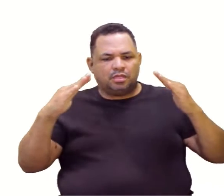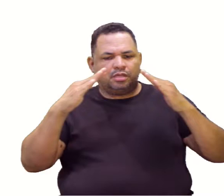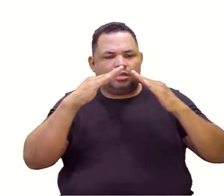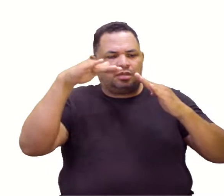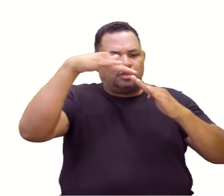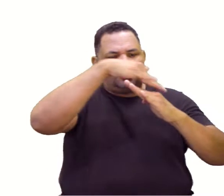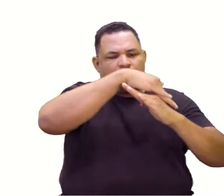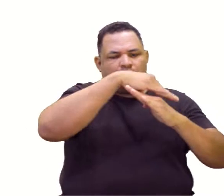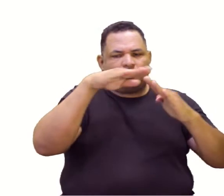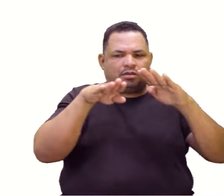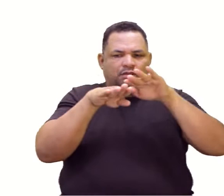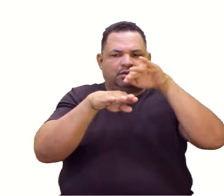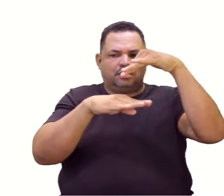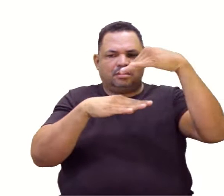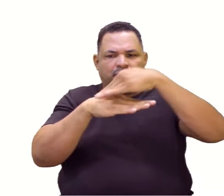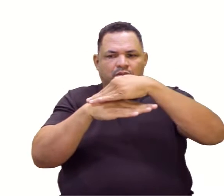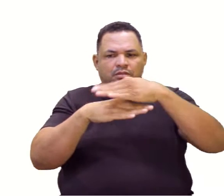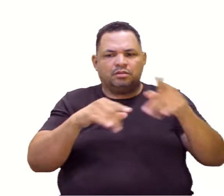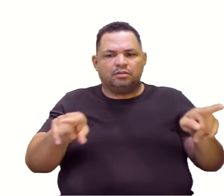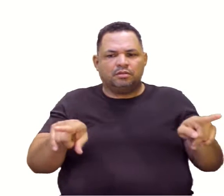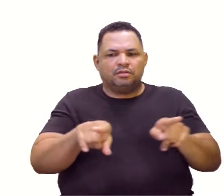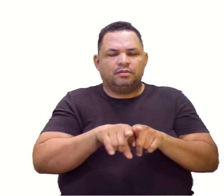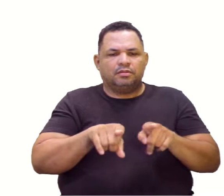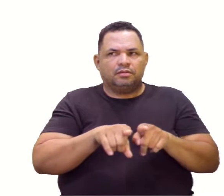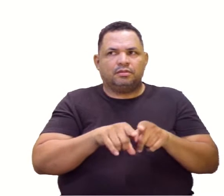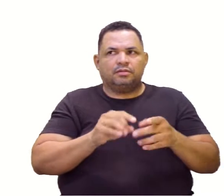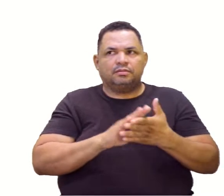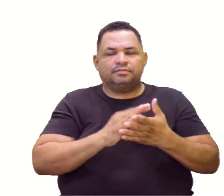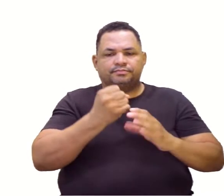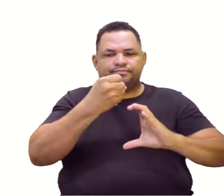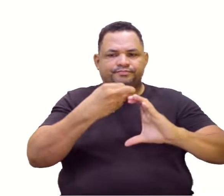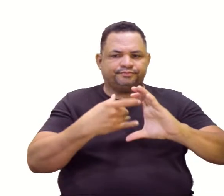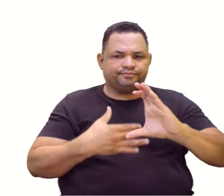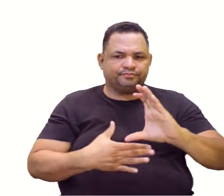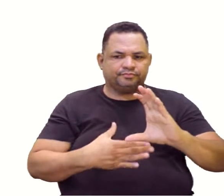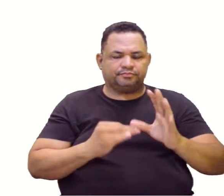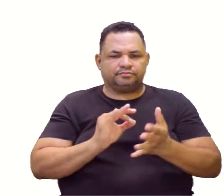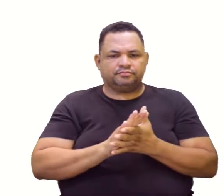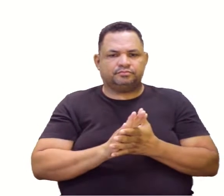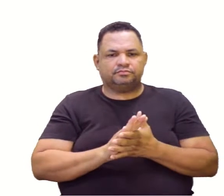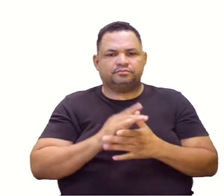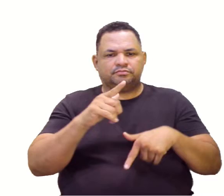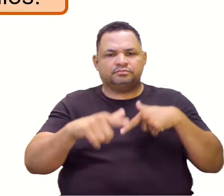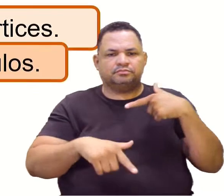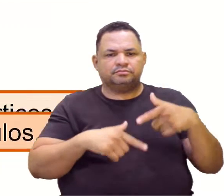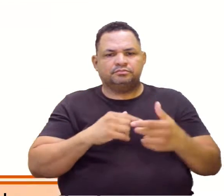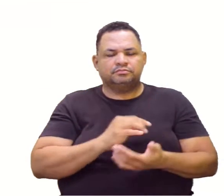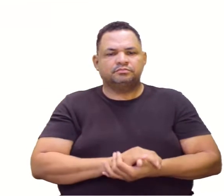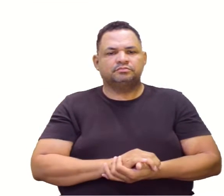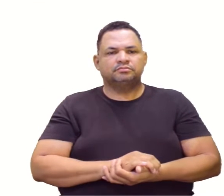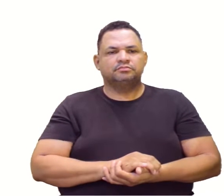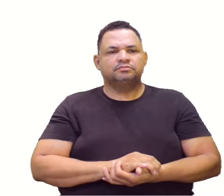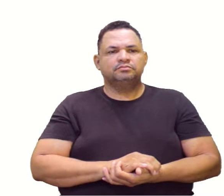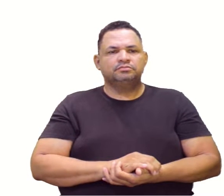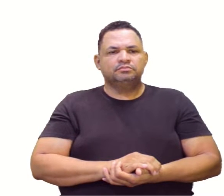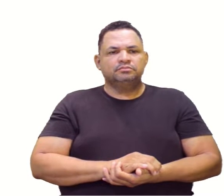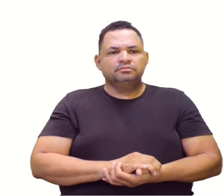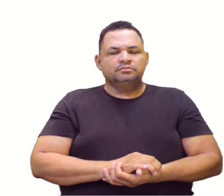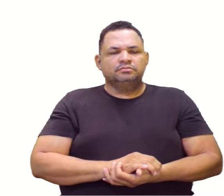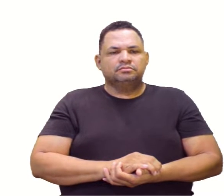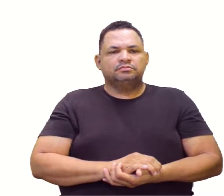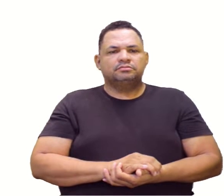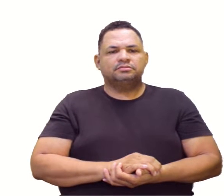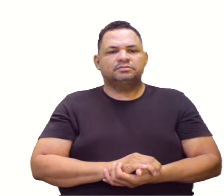na construção civil, certo? Certinho. Dadas as características, né? Vamos trabalhar um pouquinho com eles agora. Então vamos falar